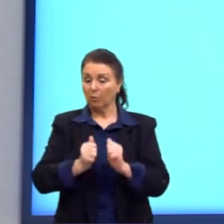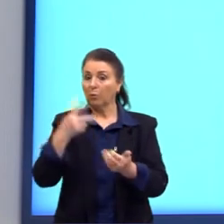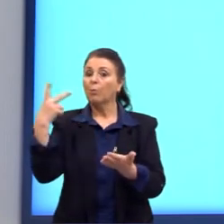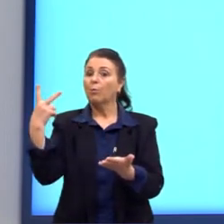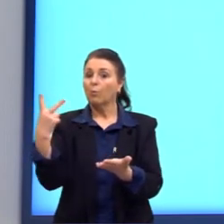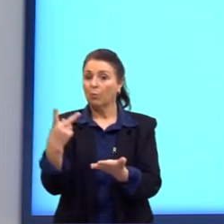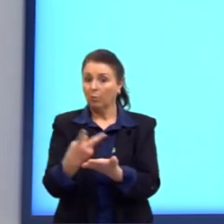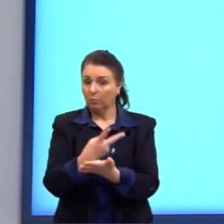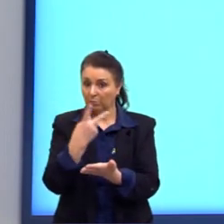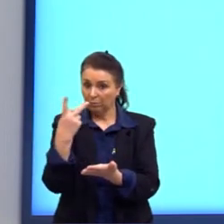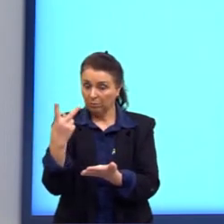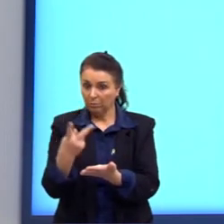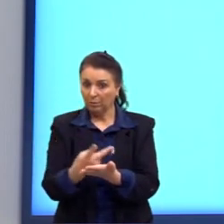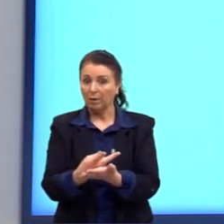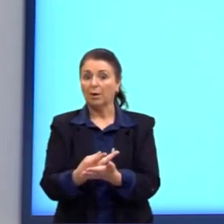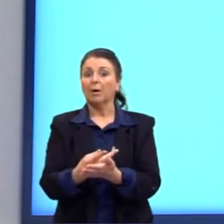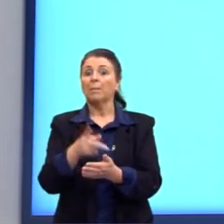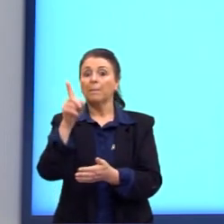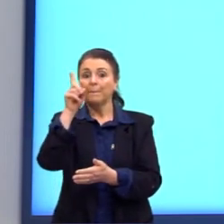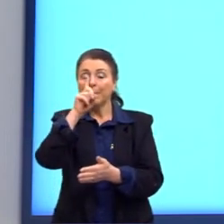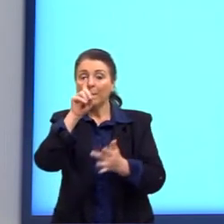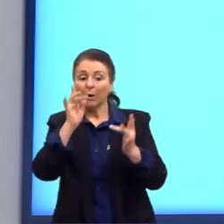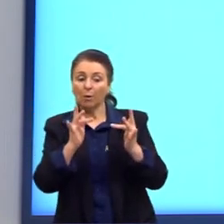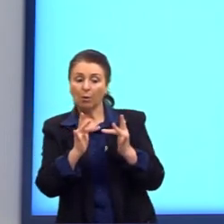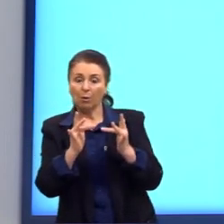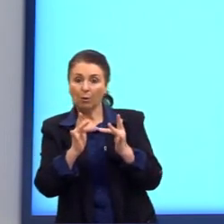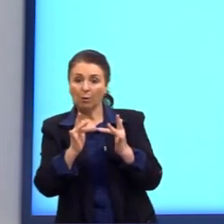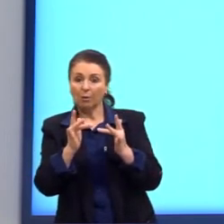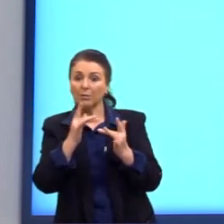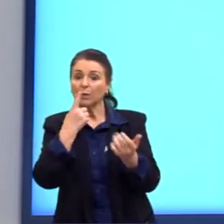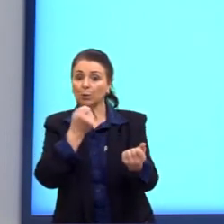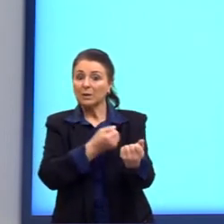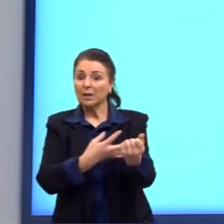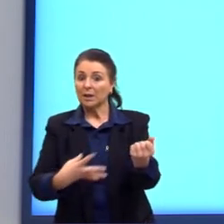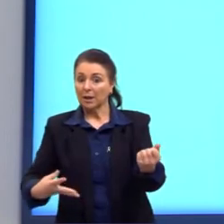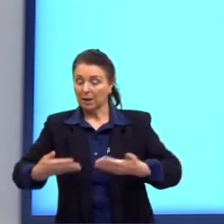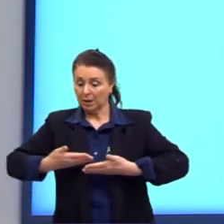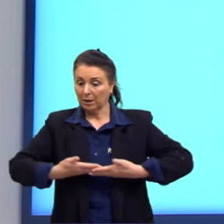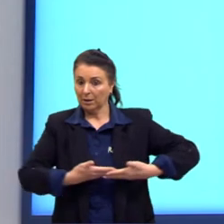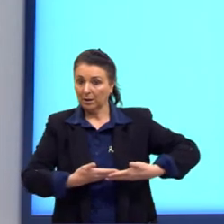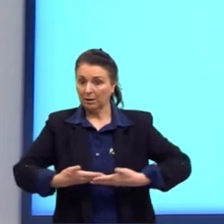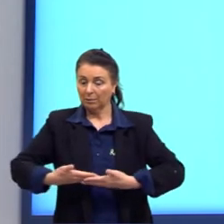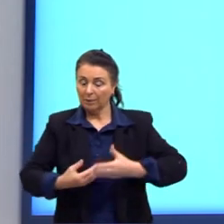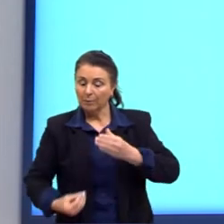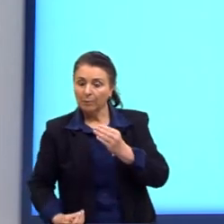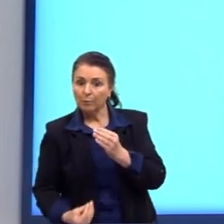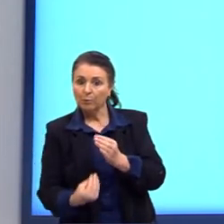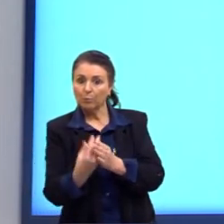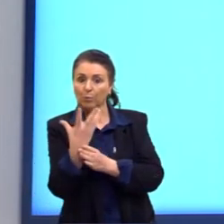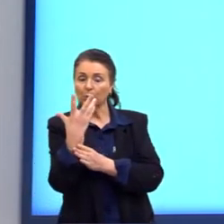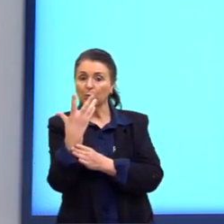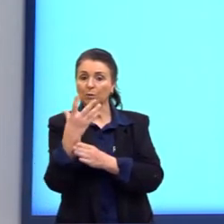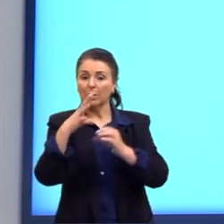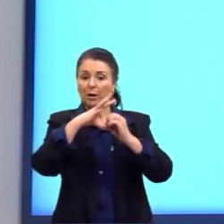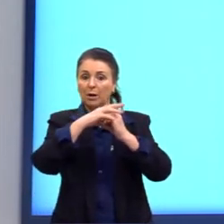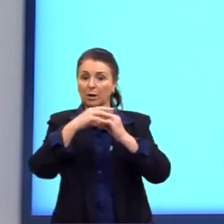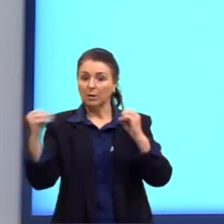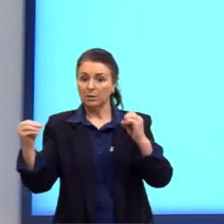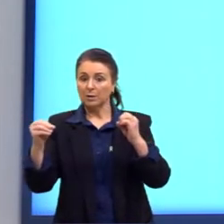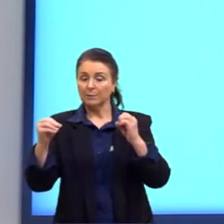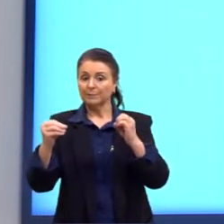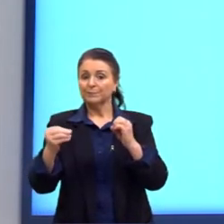pode entrar em contato com o sangue do feto e aí produzir anticorpos anti